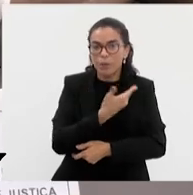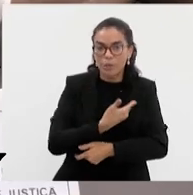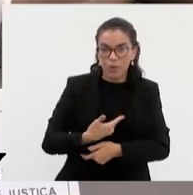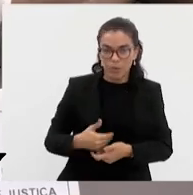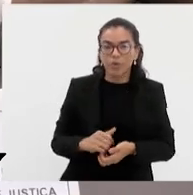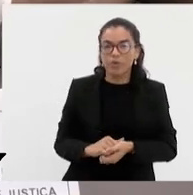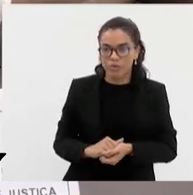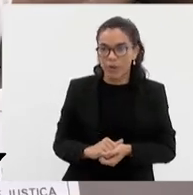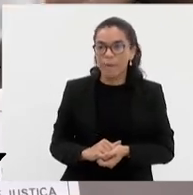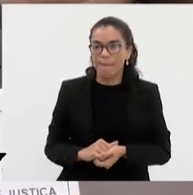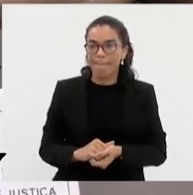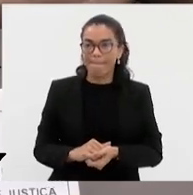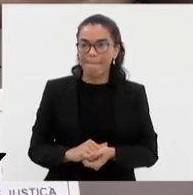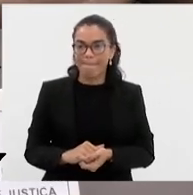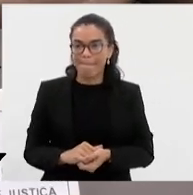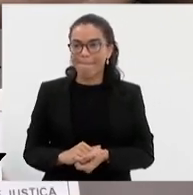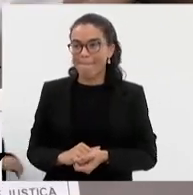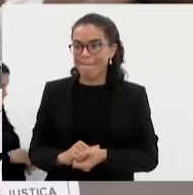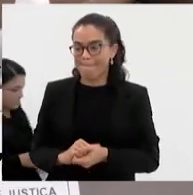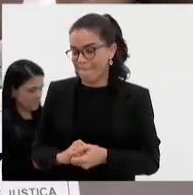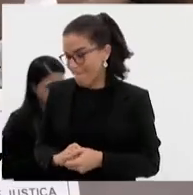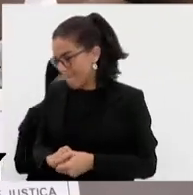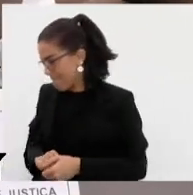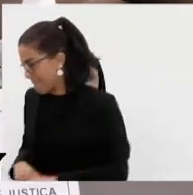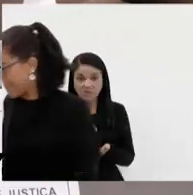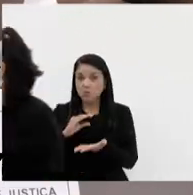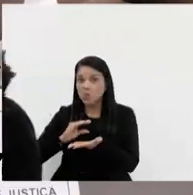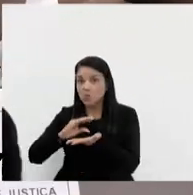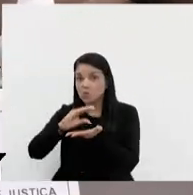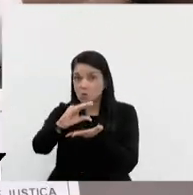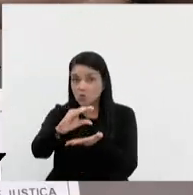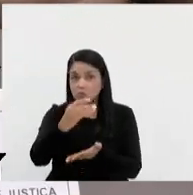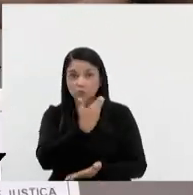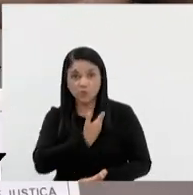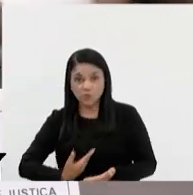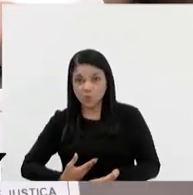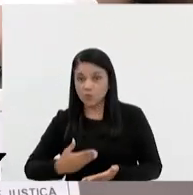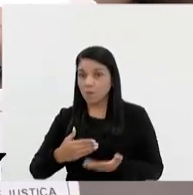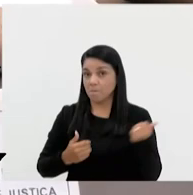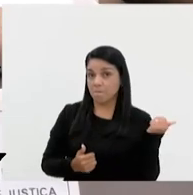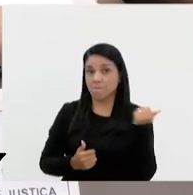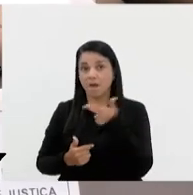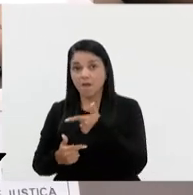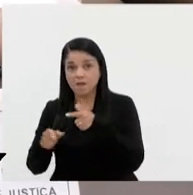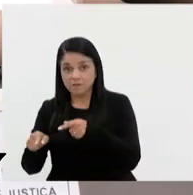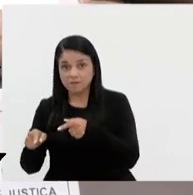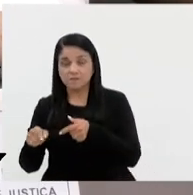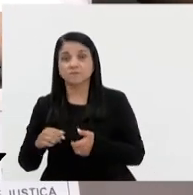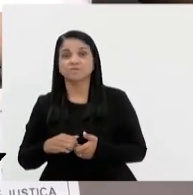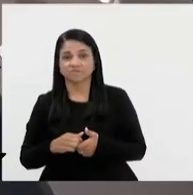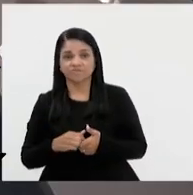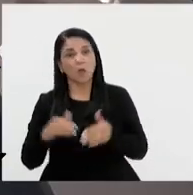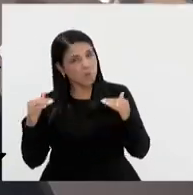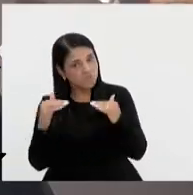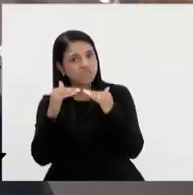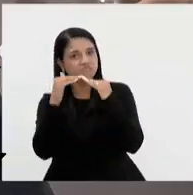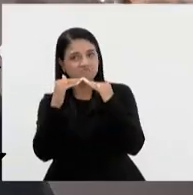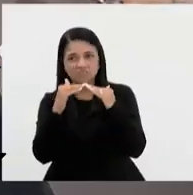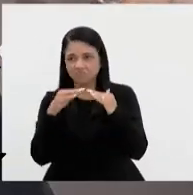recurso privado pequenininho, pode ser, mas pode o ser. Recurso público é o dominante. Concordo. Majoritariamente fechado. Com recurso. Concordo. Então chegamos a um